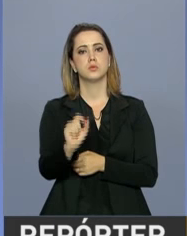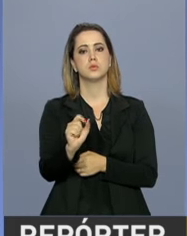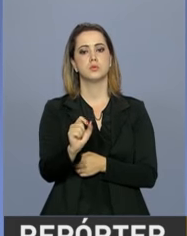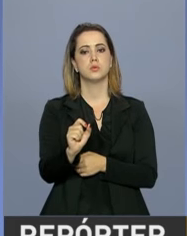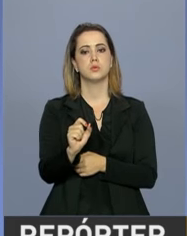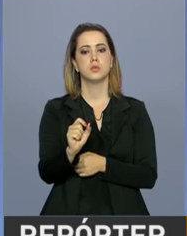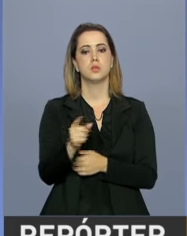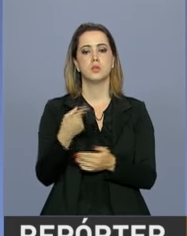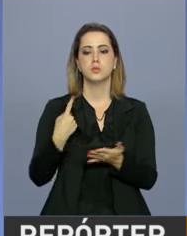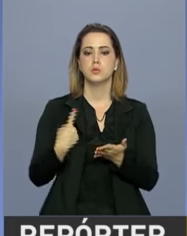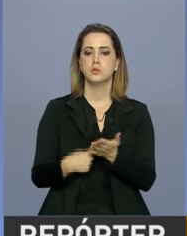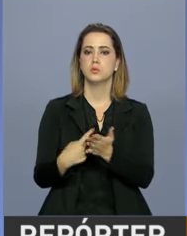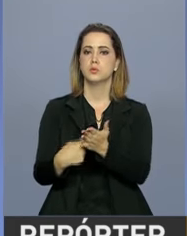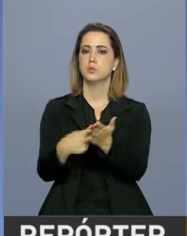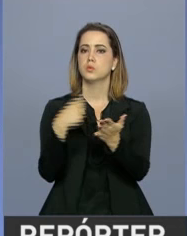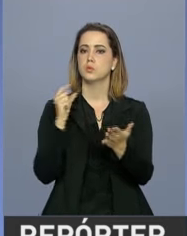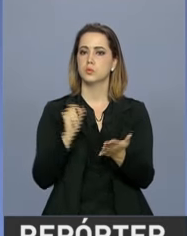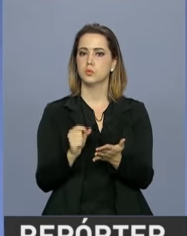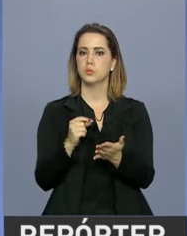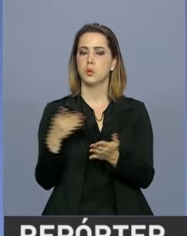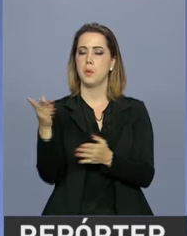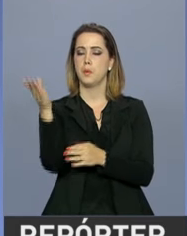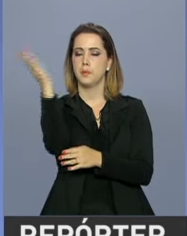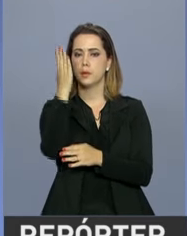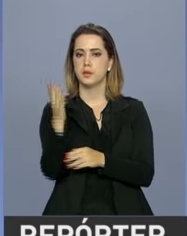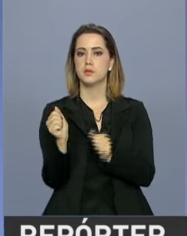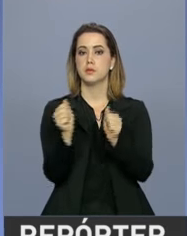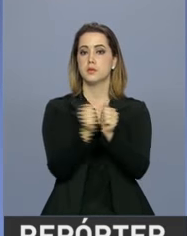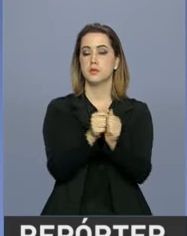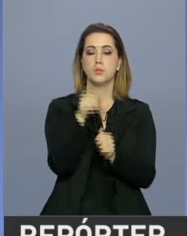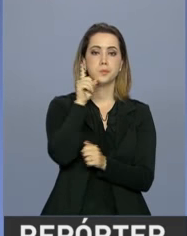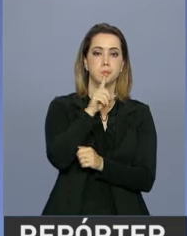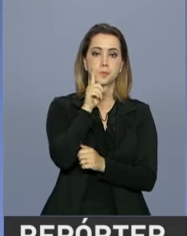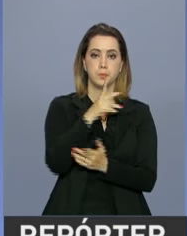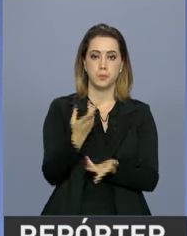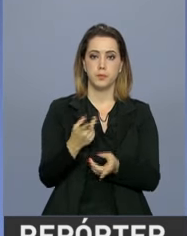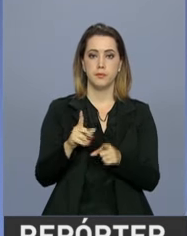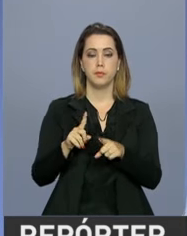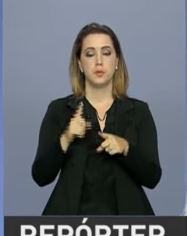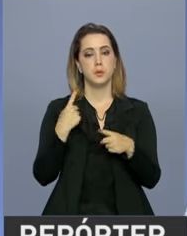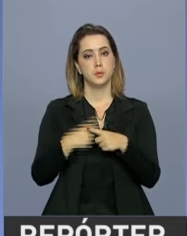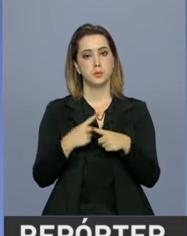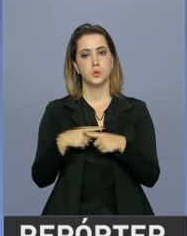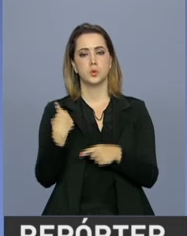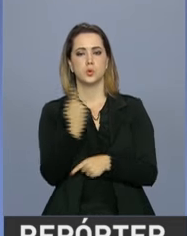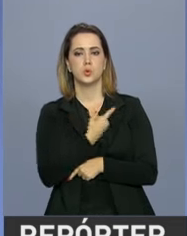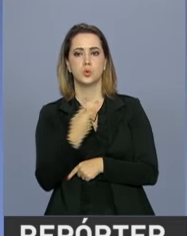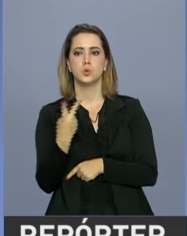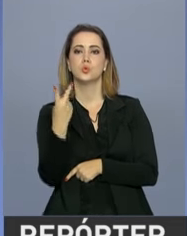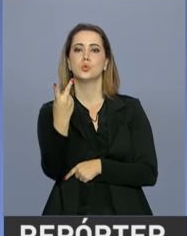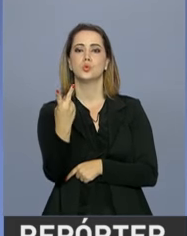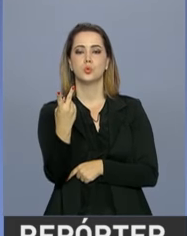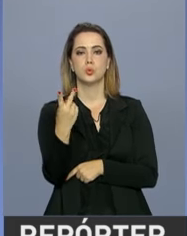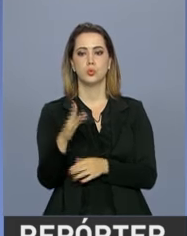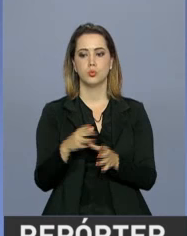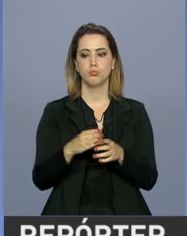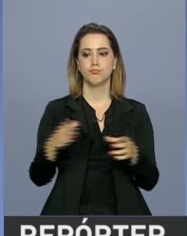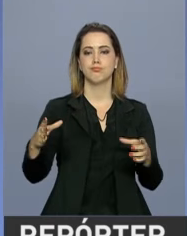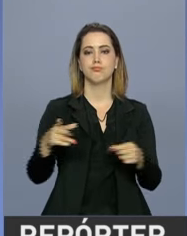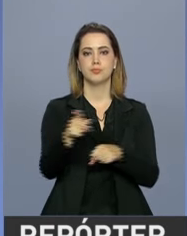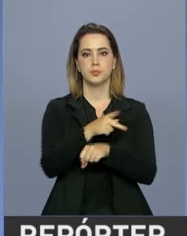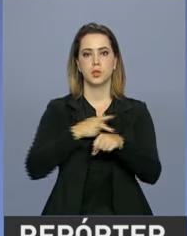de reforçar as relações entre Brasil e Estados Unidos. Afinal, somos duas das maiores democracias